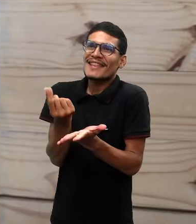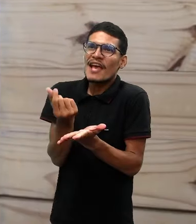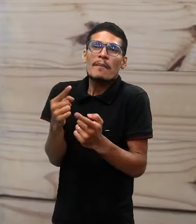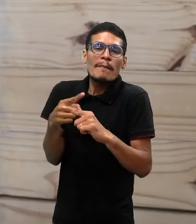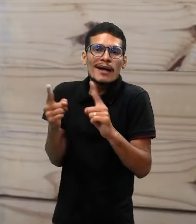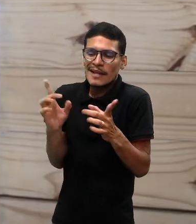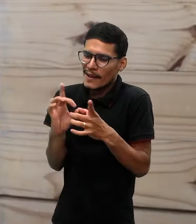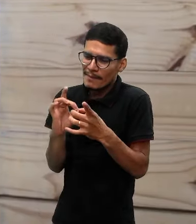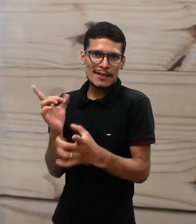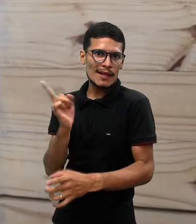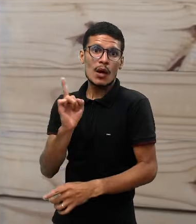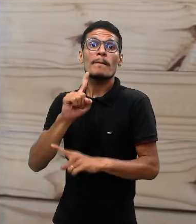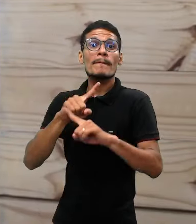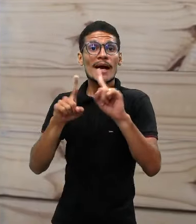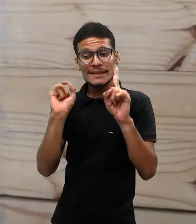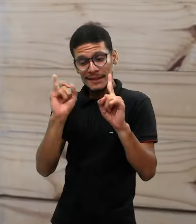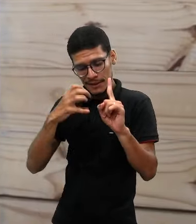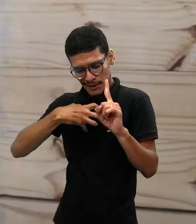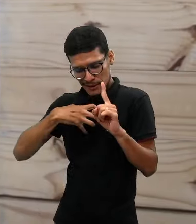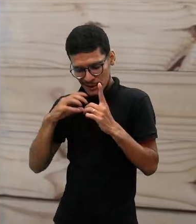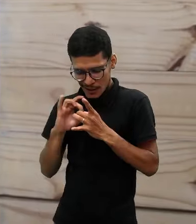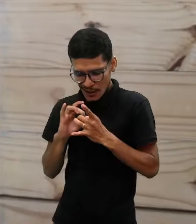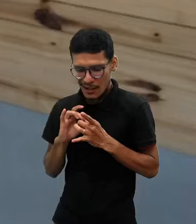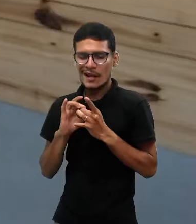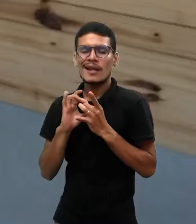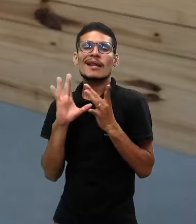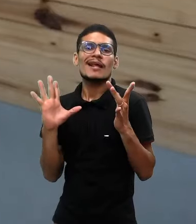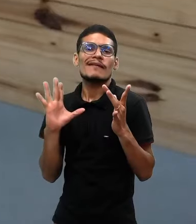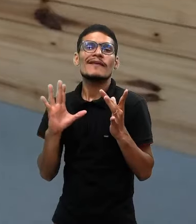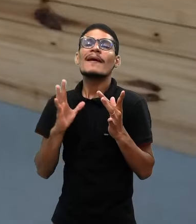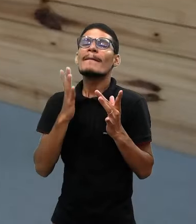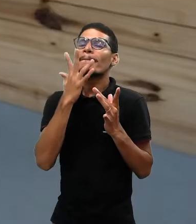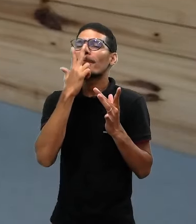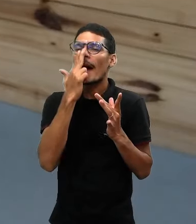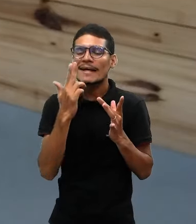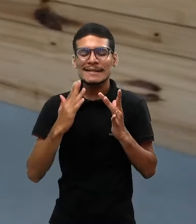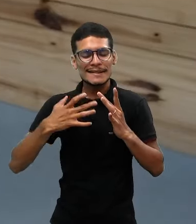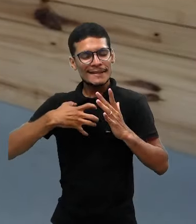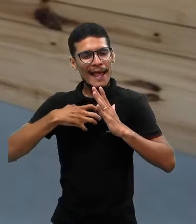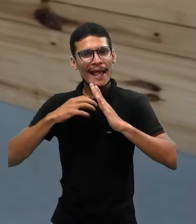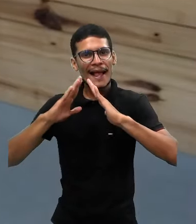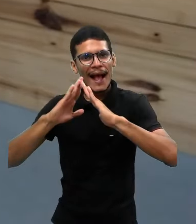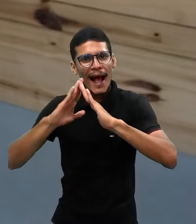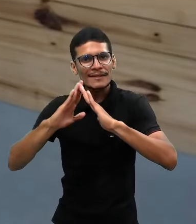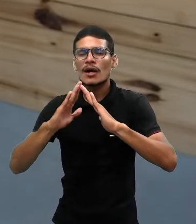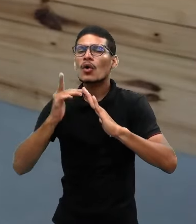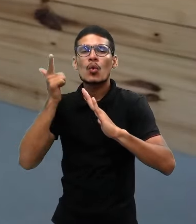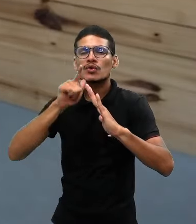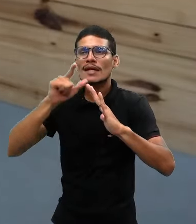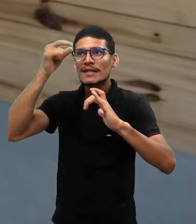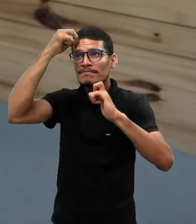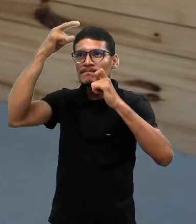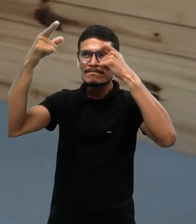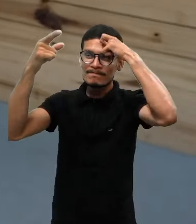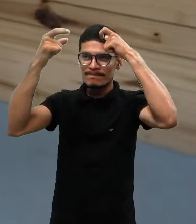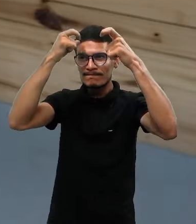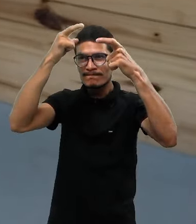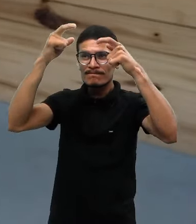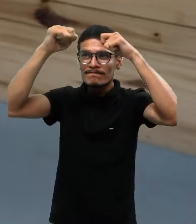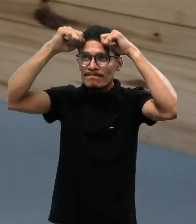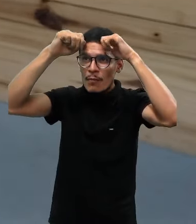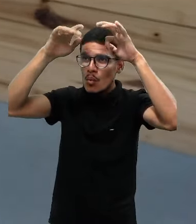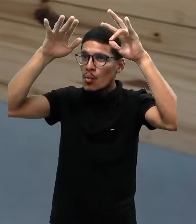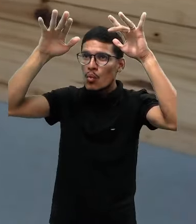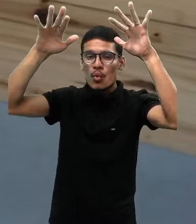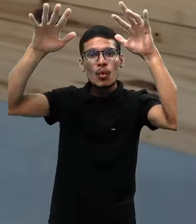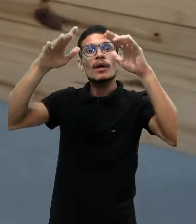sente à vontade, a gente se sente em casa, a gente gosta e tem prazer do que faz, a gente solta a criatividade, a gente produz,